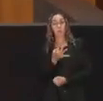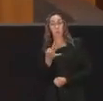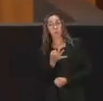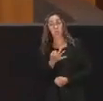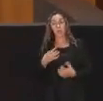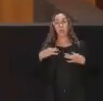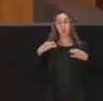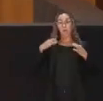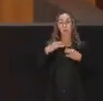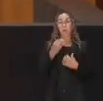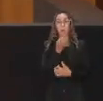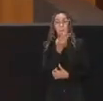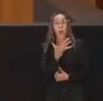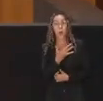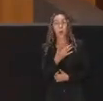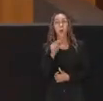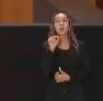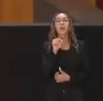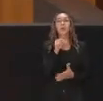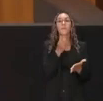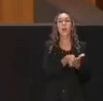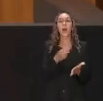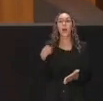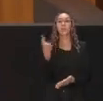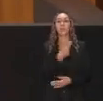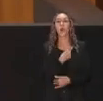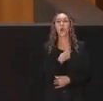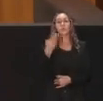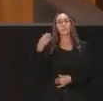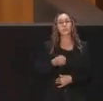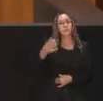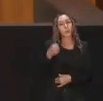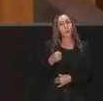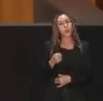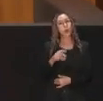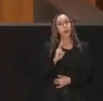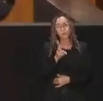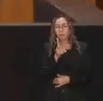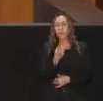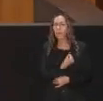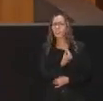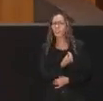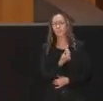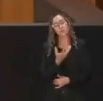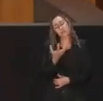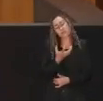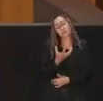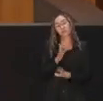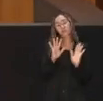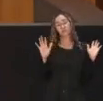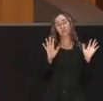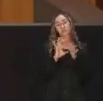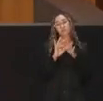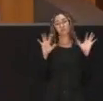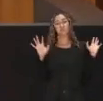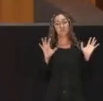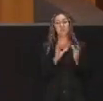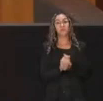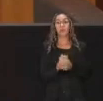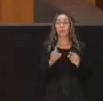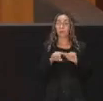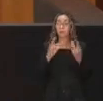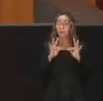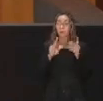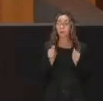É tirado do nosso bolso. Agora, nós continua nesta vida se nós quiser. Portanto, aqui